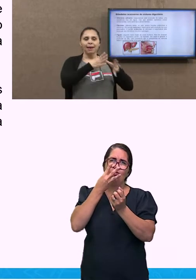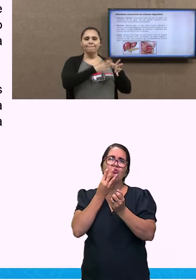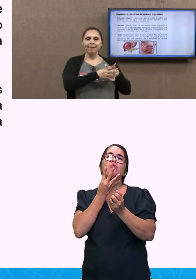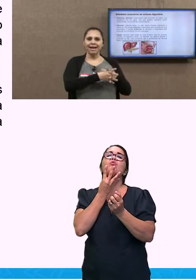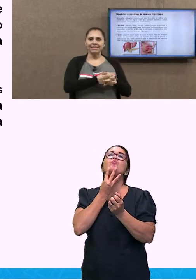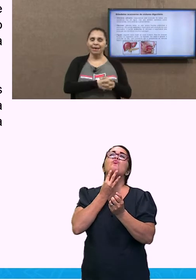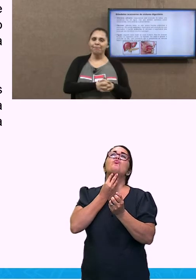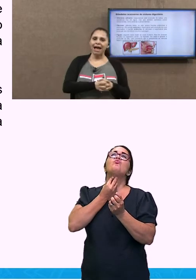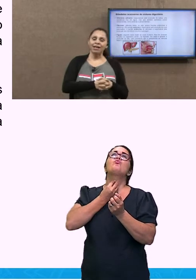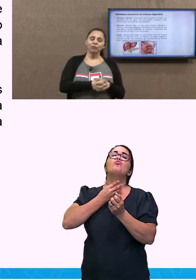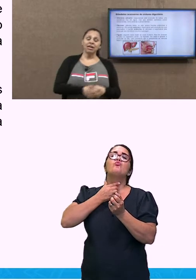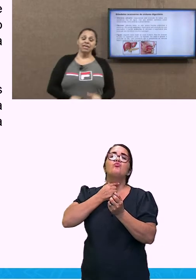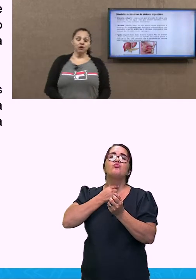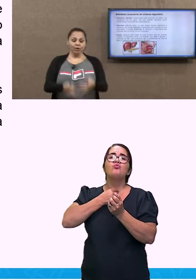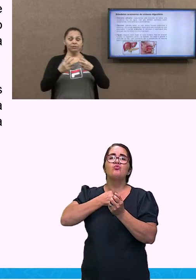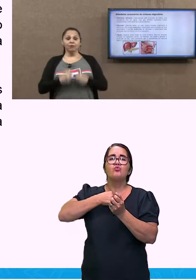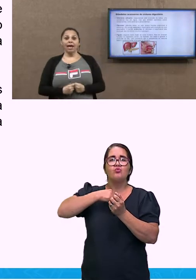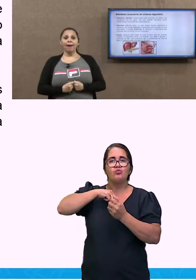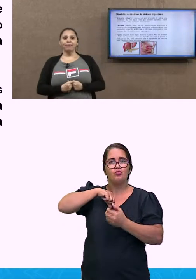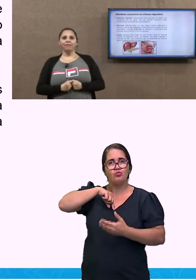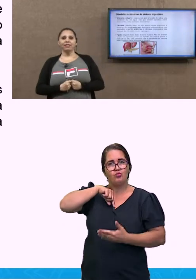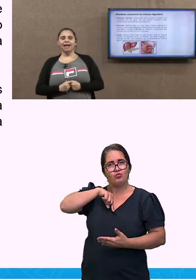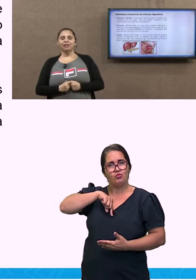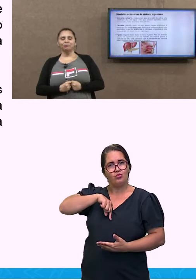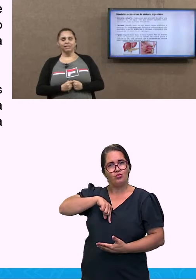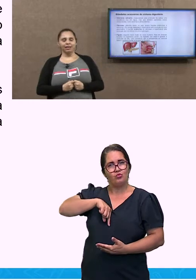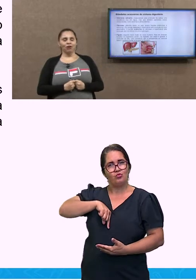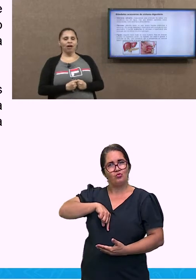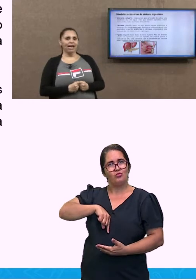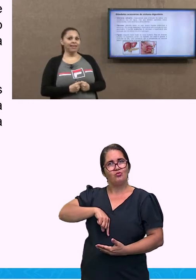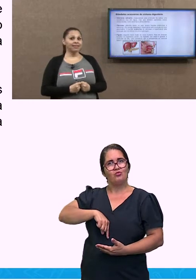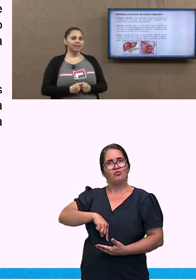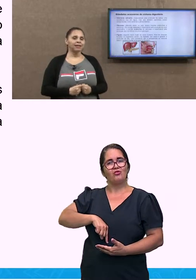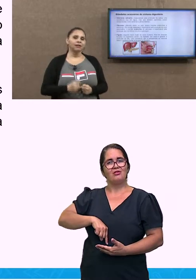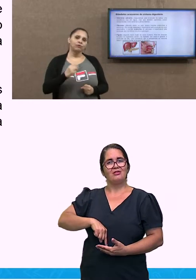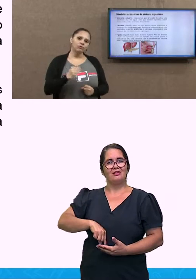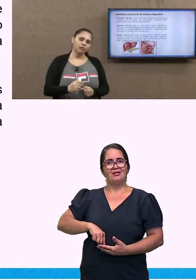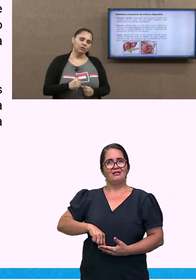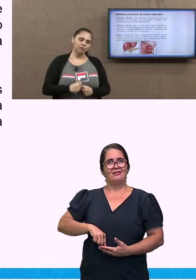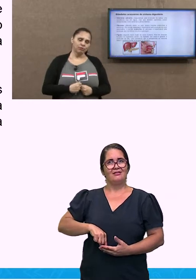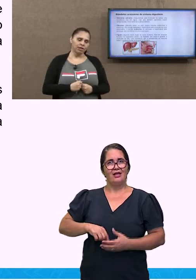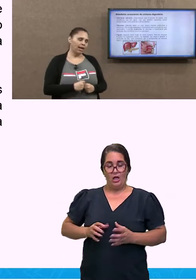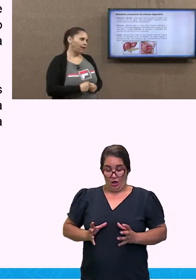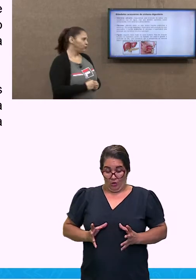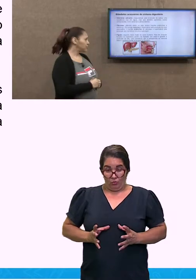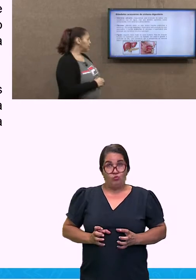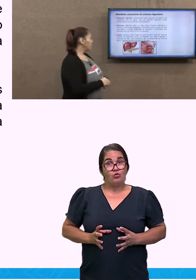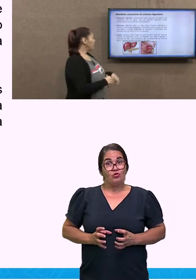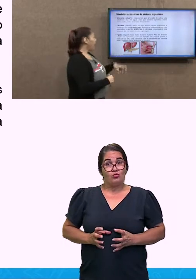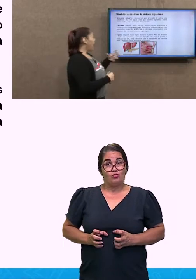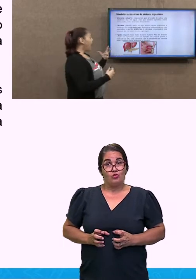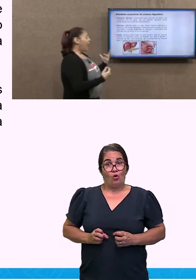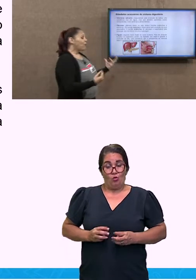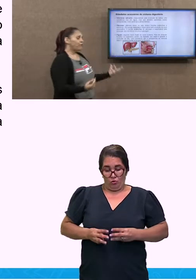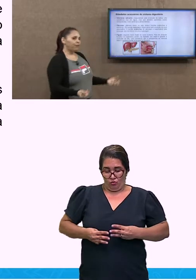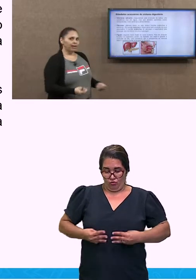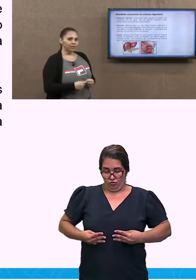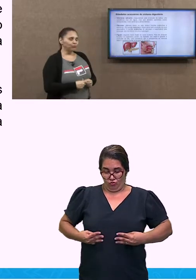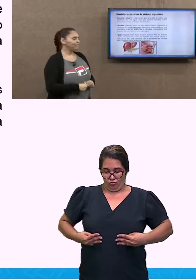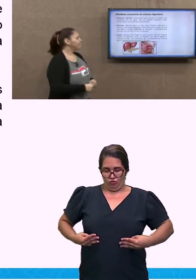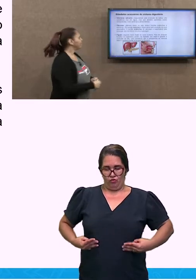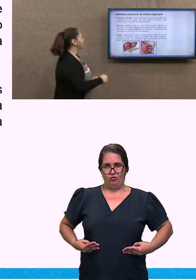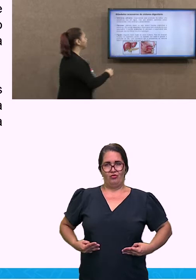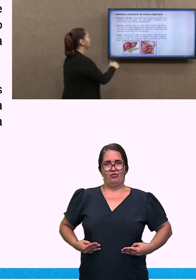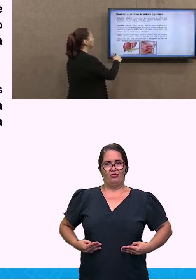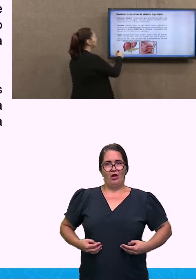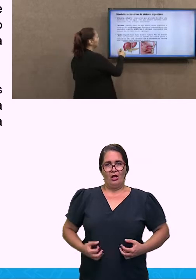ser mais quebrado e com isso reaproveitar de maneira correta os nossos nutrientes. O